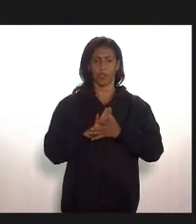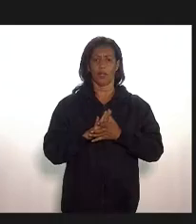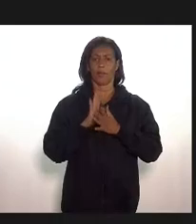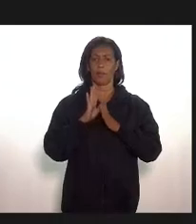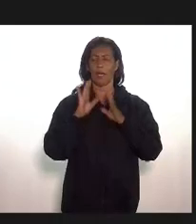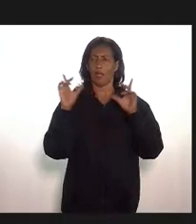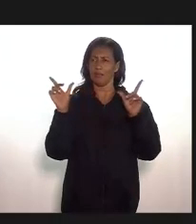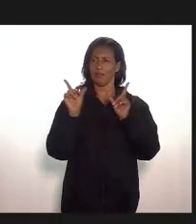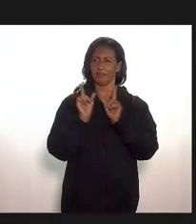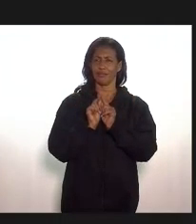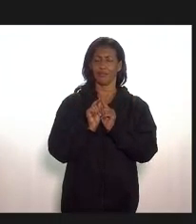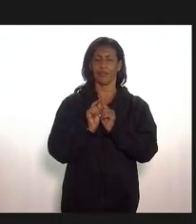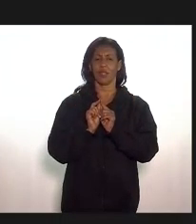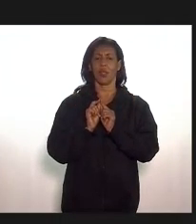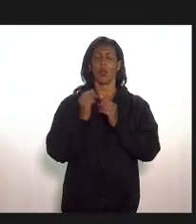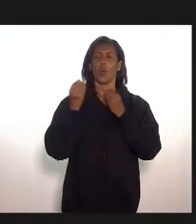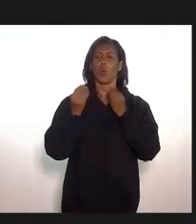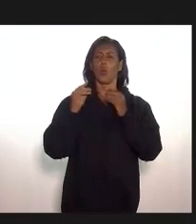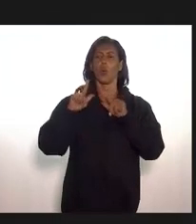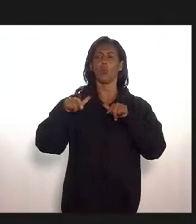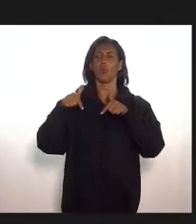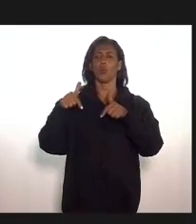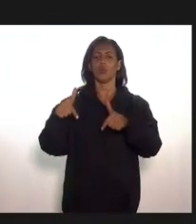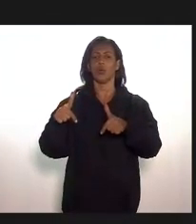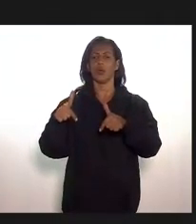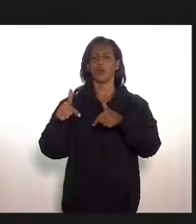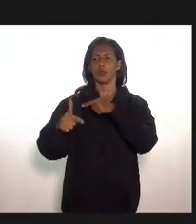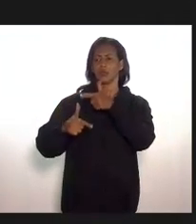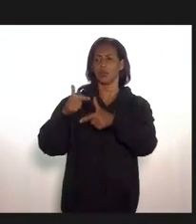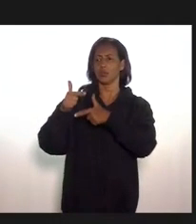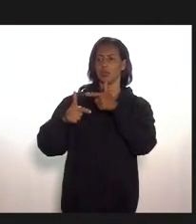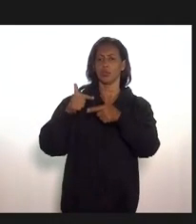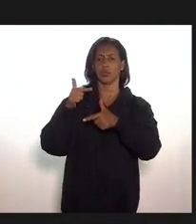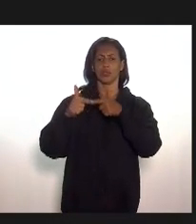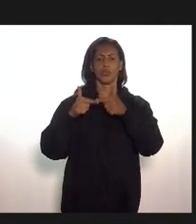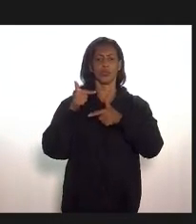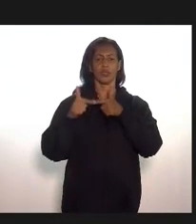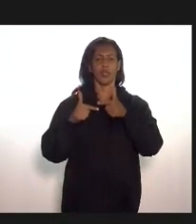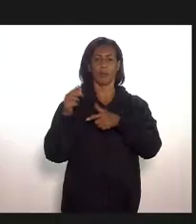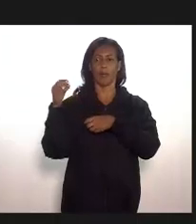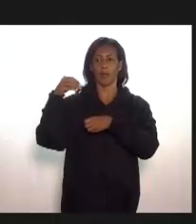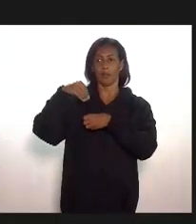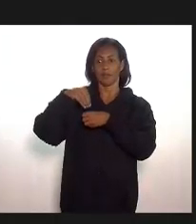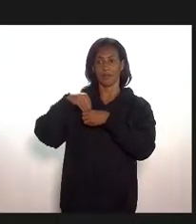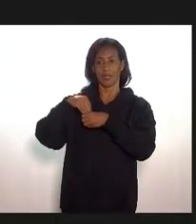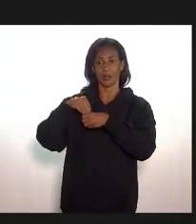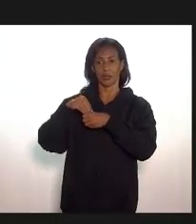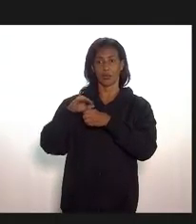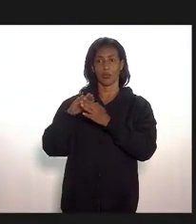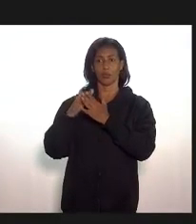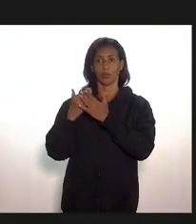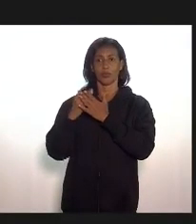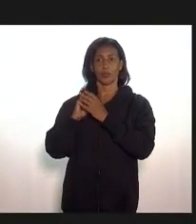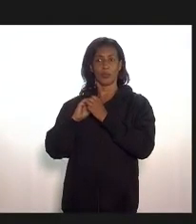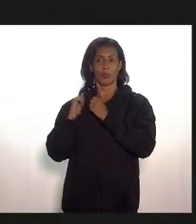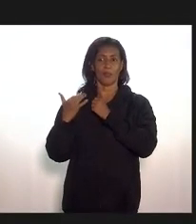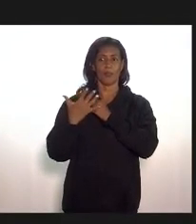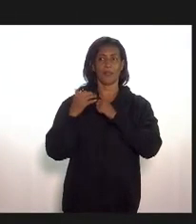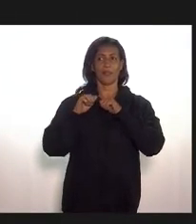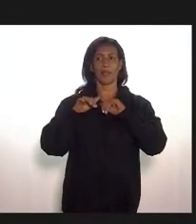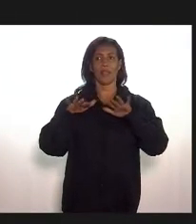definir o funcionamento das atividades no âmbito da pandemia é dos municípios, também